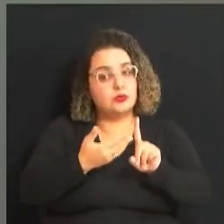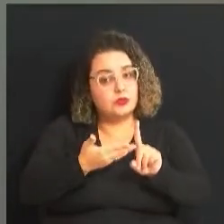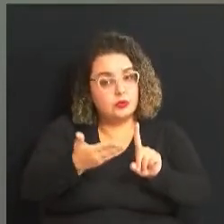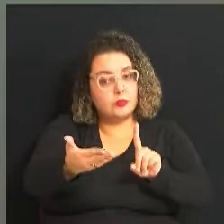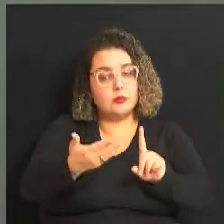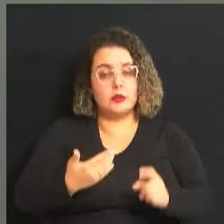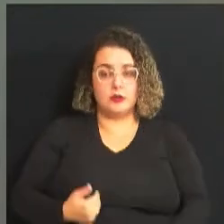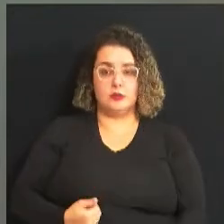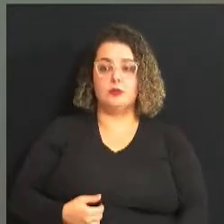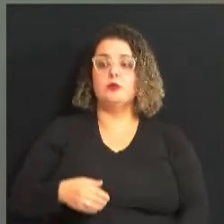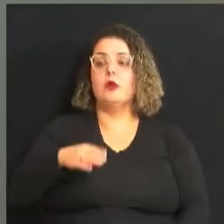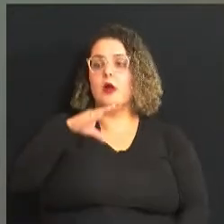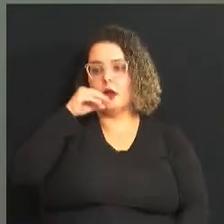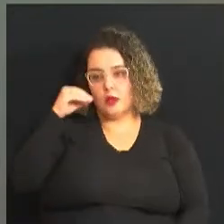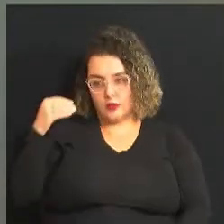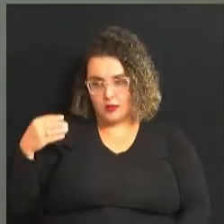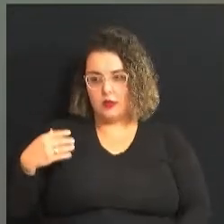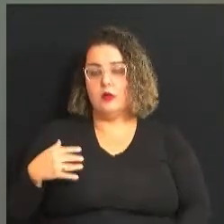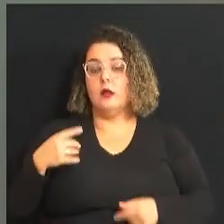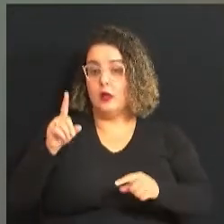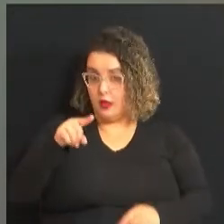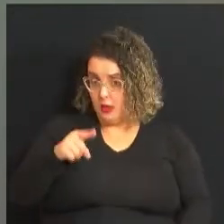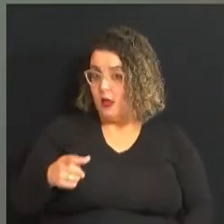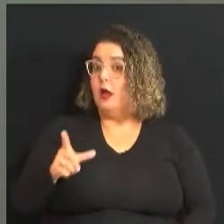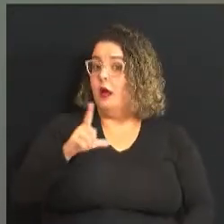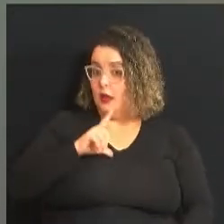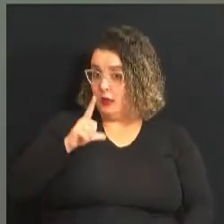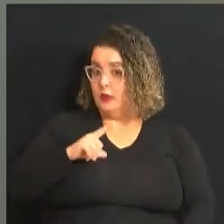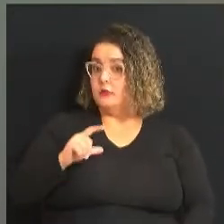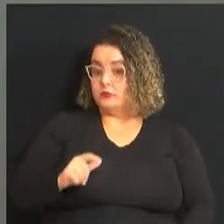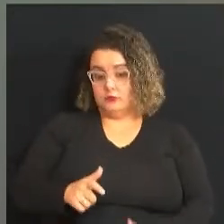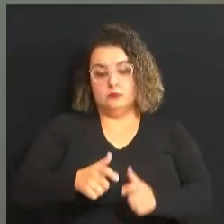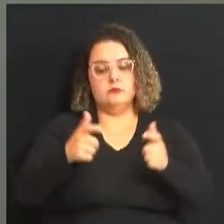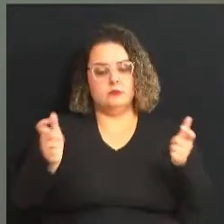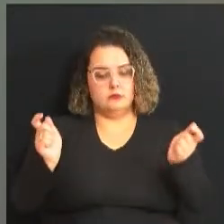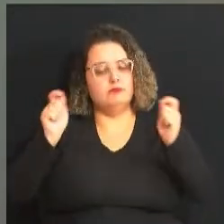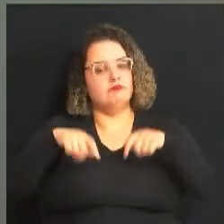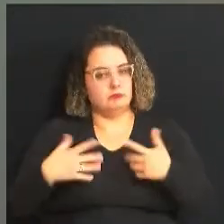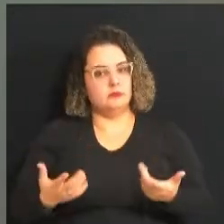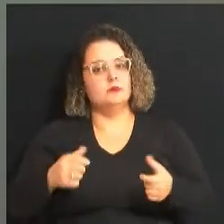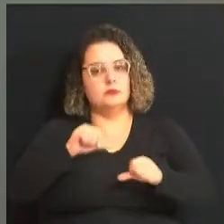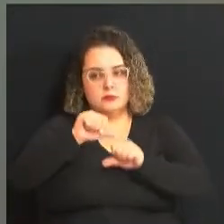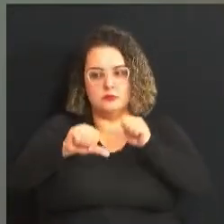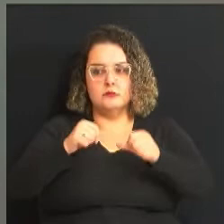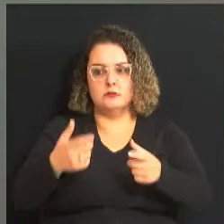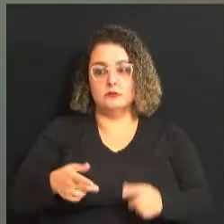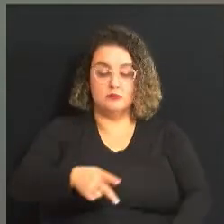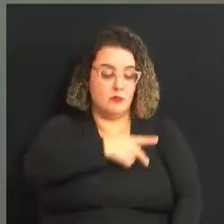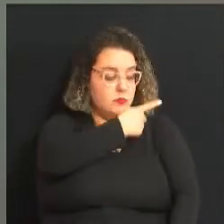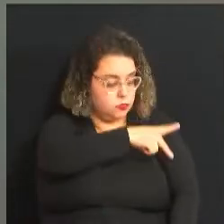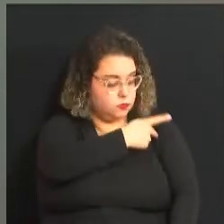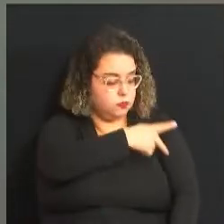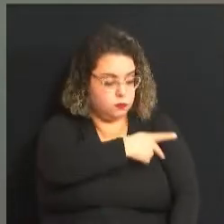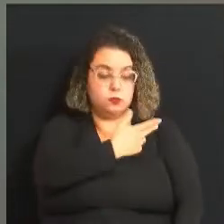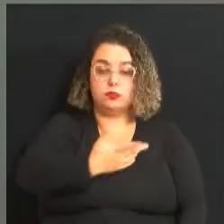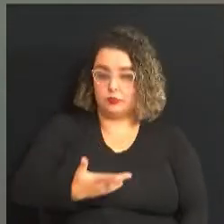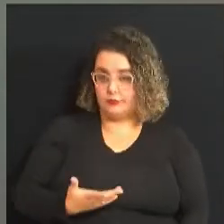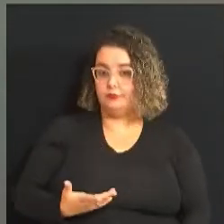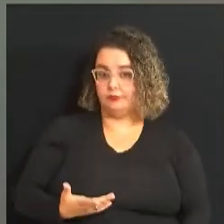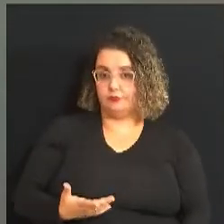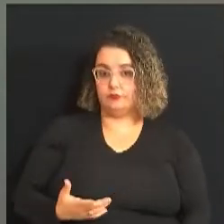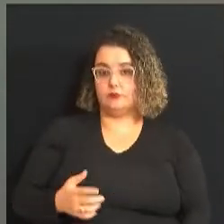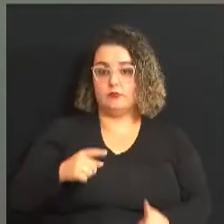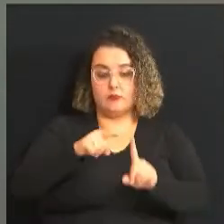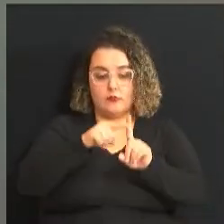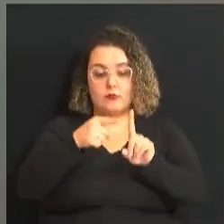gestante adolescente, aí ela realmente tem mais chance de ter essa alteração da pressão. Então, uma gravidez na adolescente